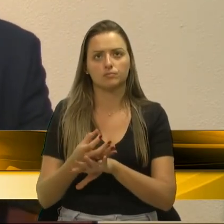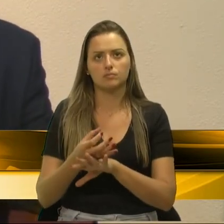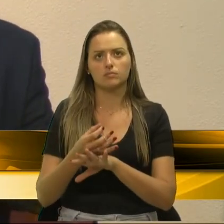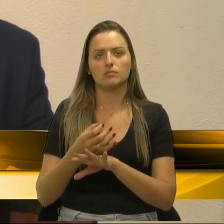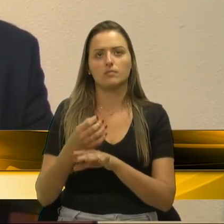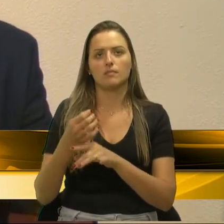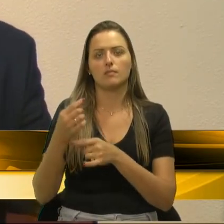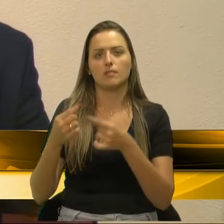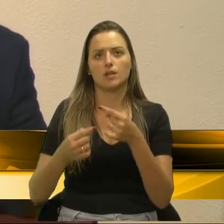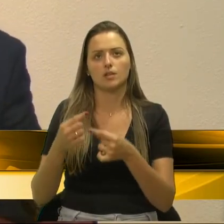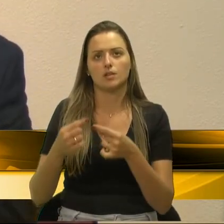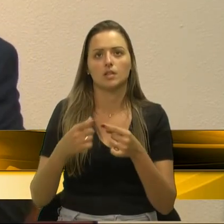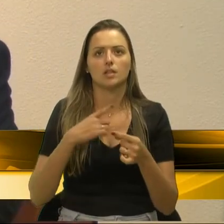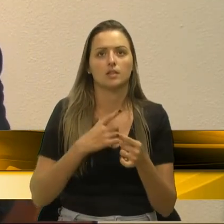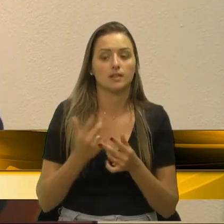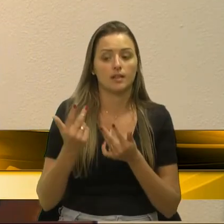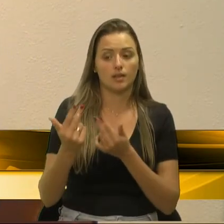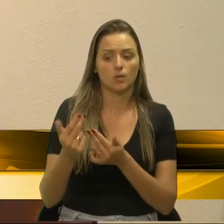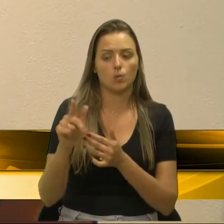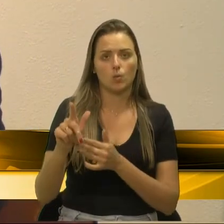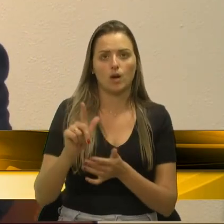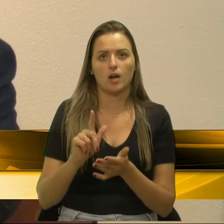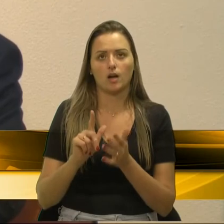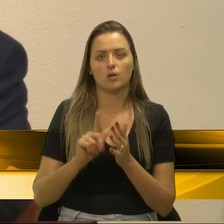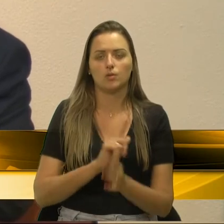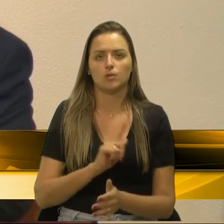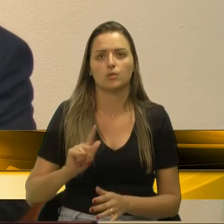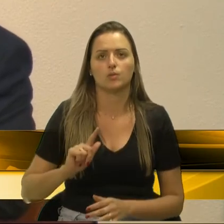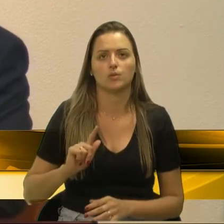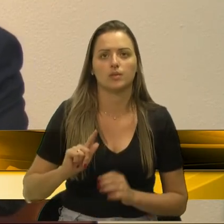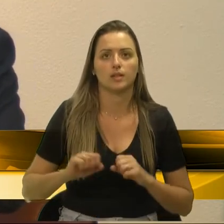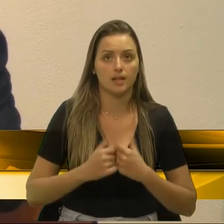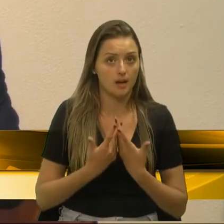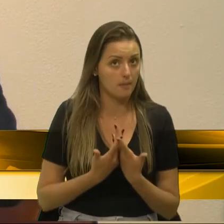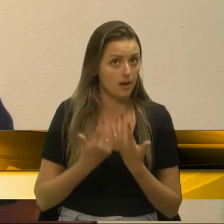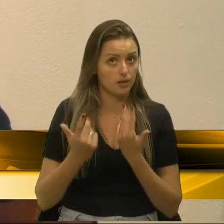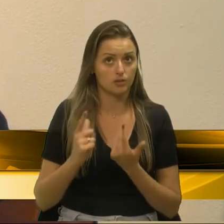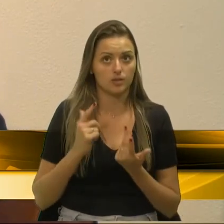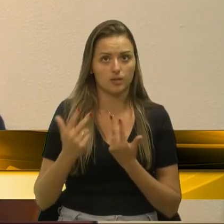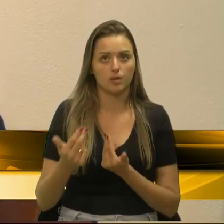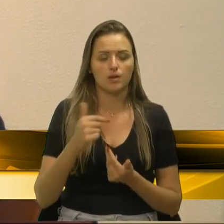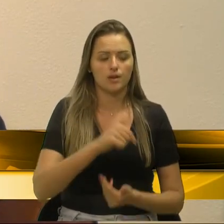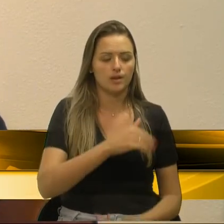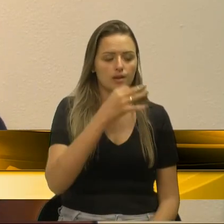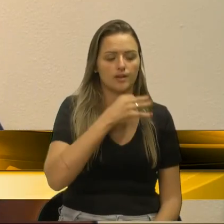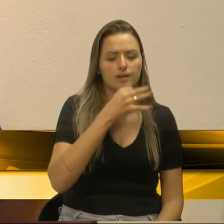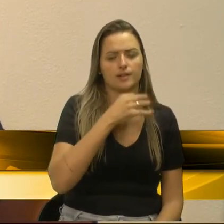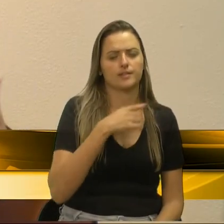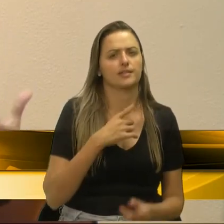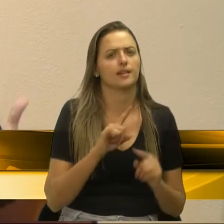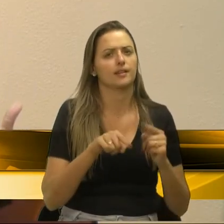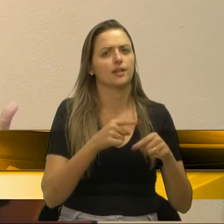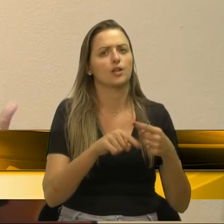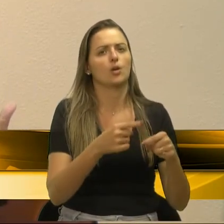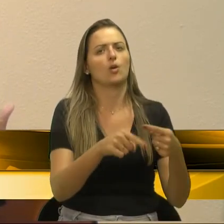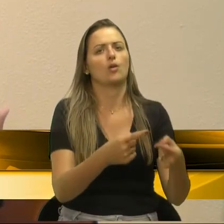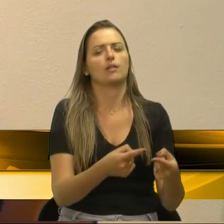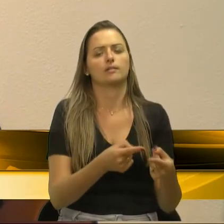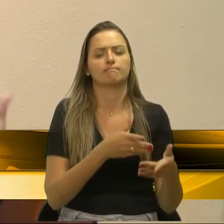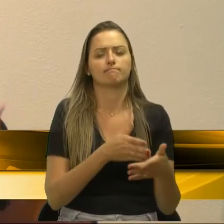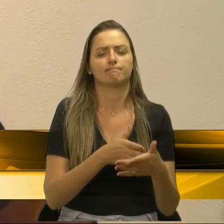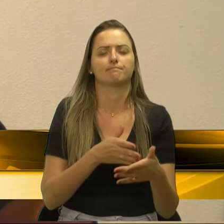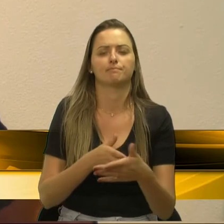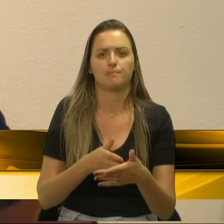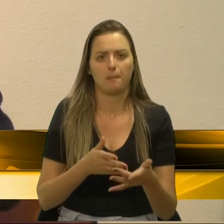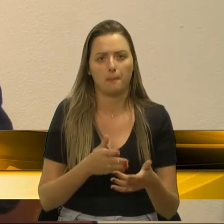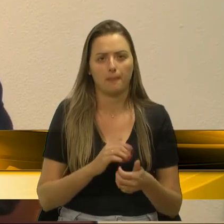envolvendo a Prefeitura de Gramado, o Tribunal de Justiça deu ganho de causa para o Legislativo, e aqui em Caxias a gente tem passado por essa dificuldade.